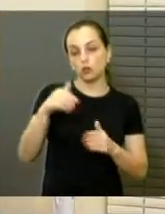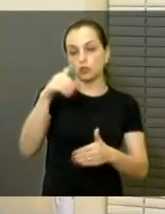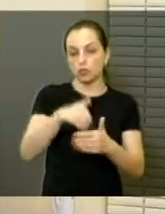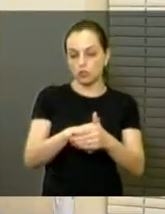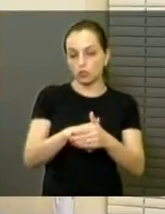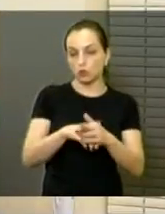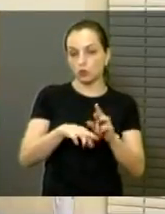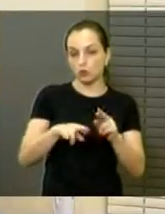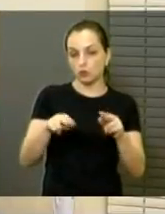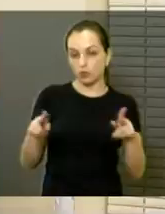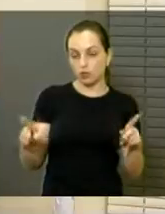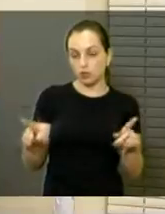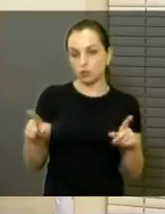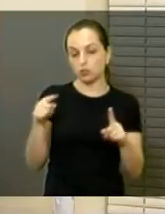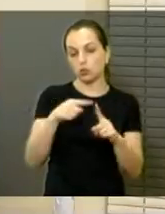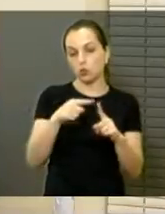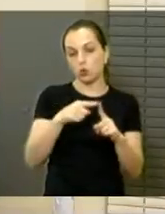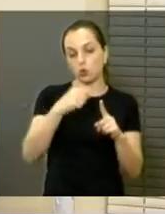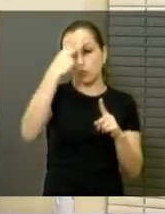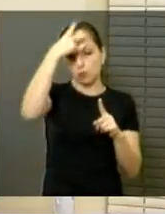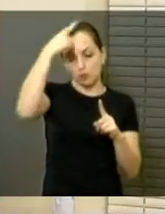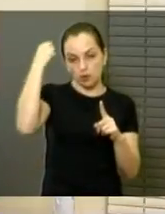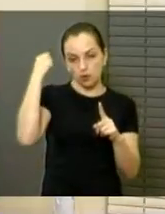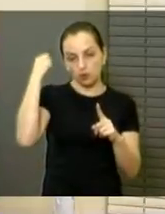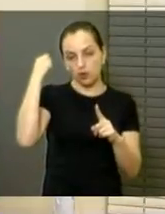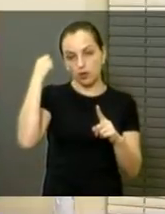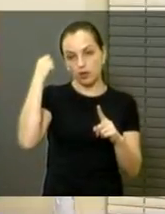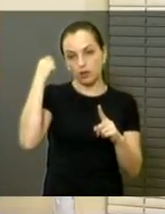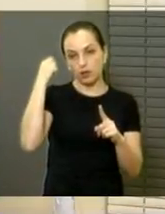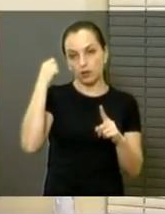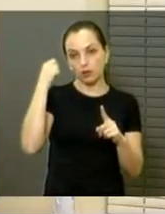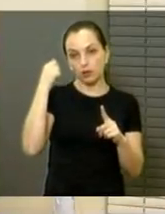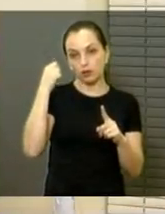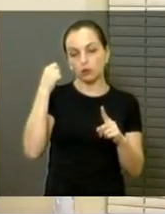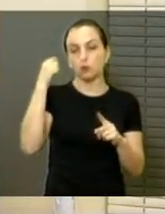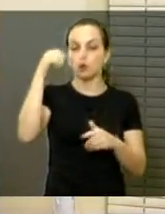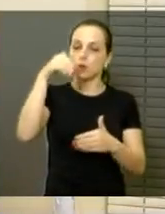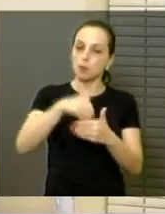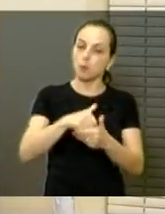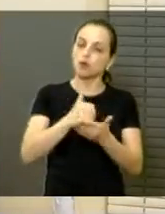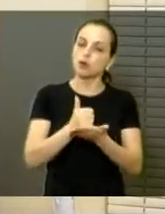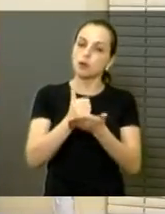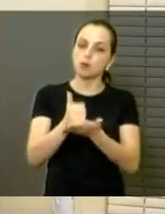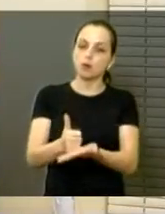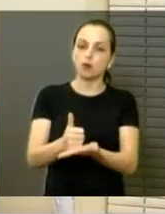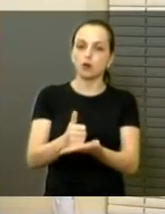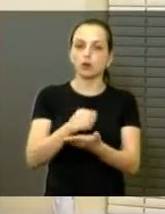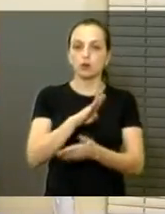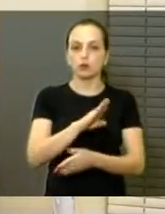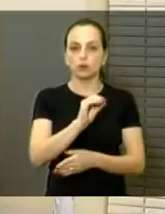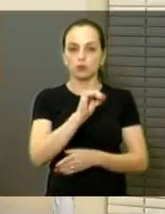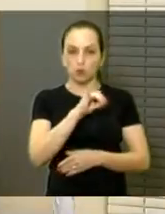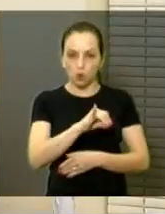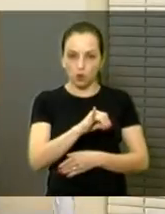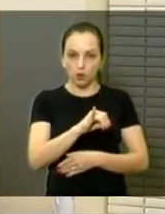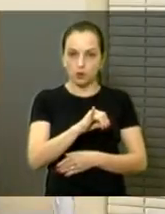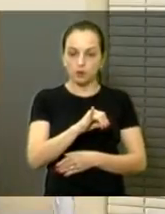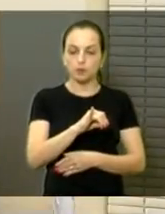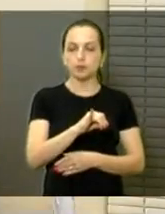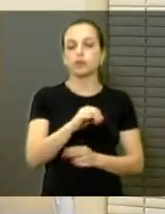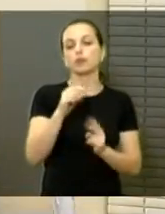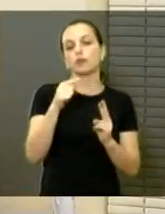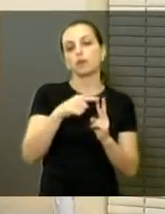distintas, né? O nosso prefeito, o PMDB, tem a candidatura do vereador Aloysio Braz, o qual nós